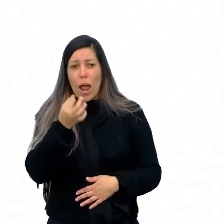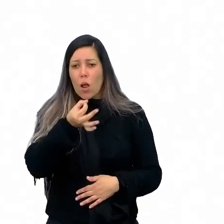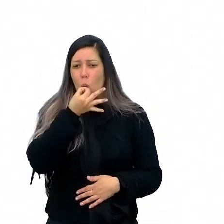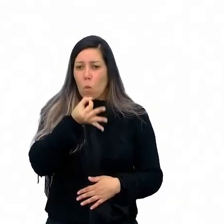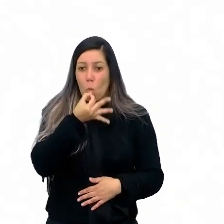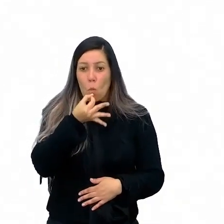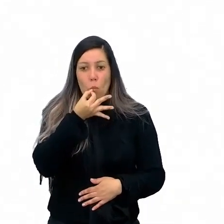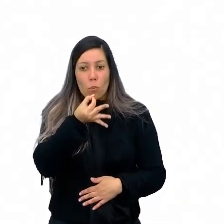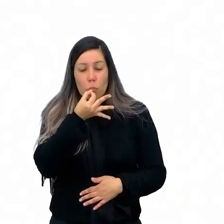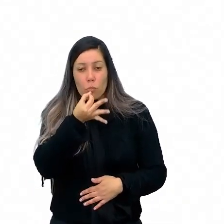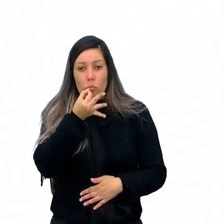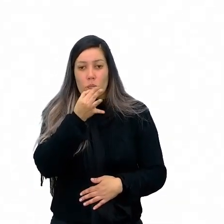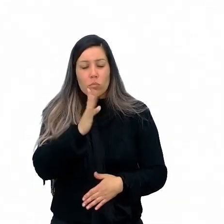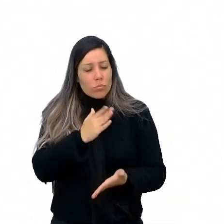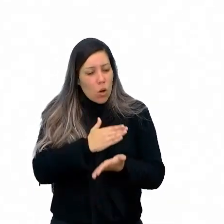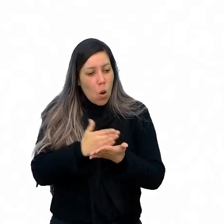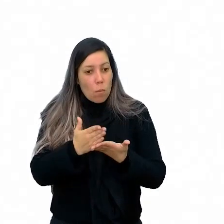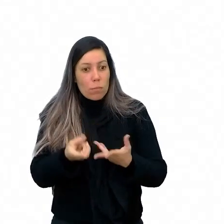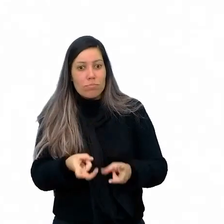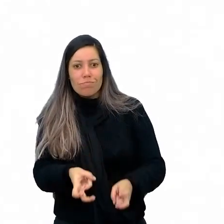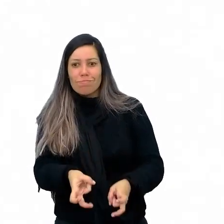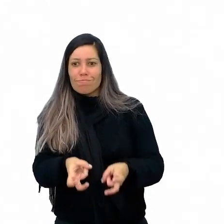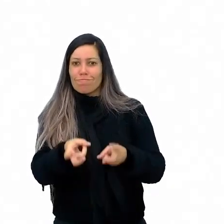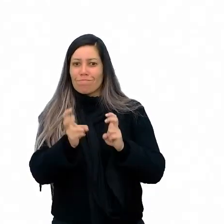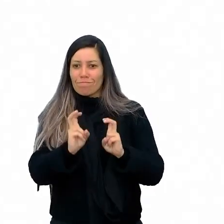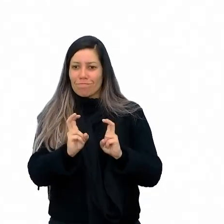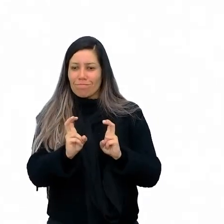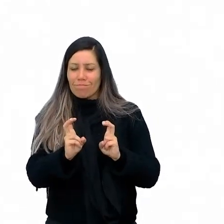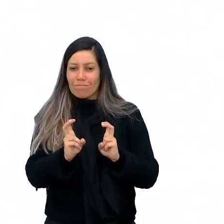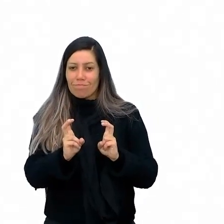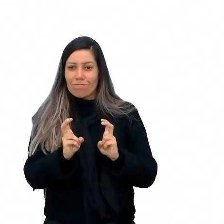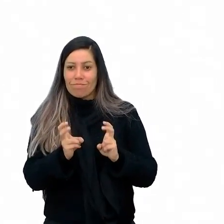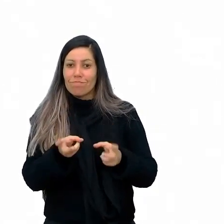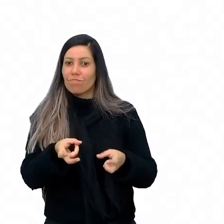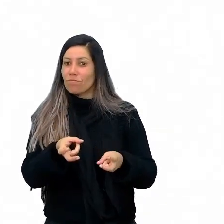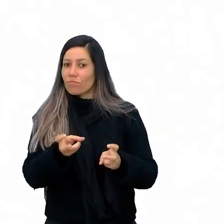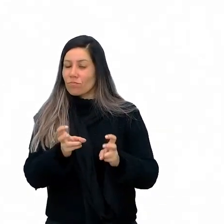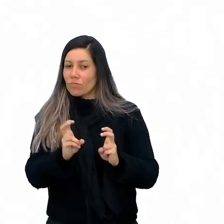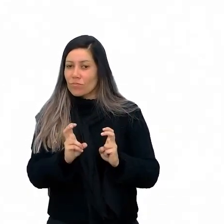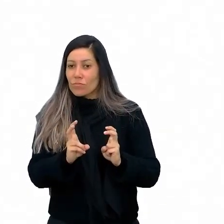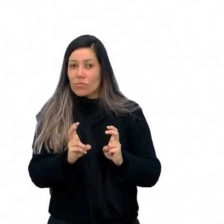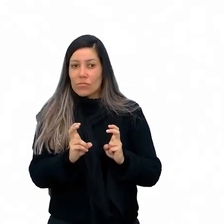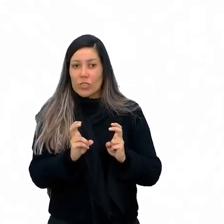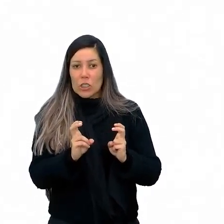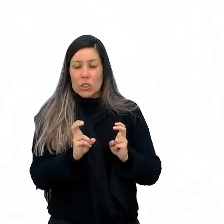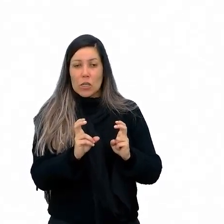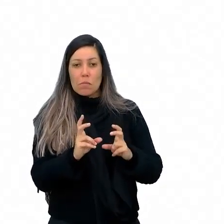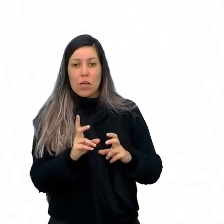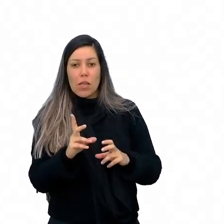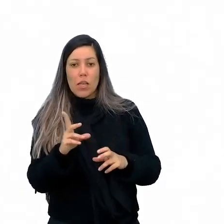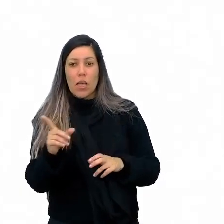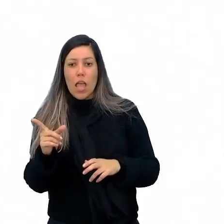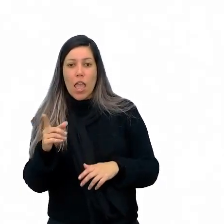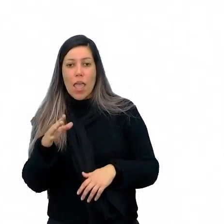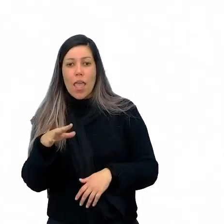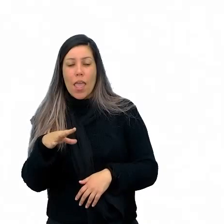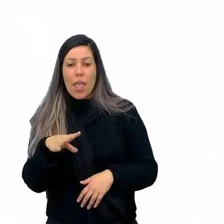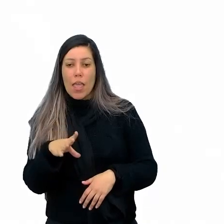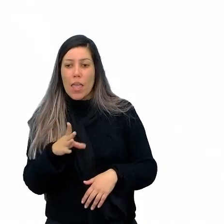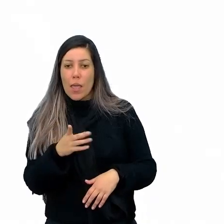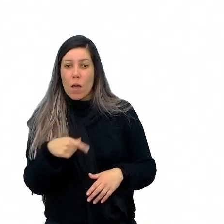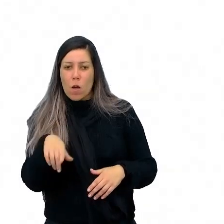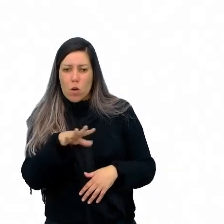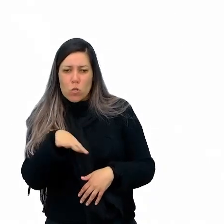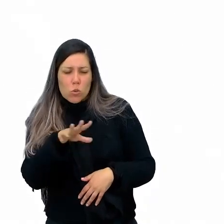começa a perceber os seus impactos, os seus benefícios, e